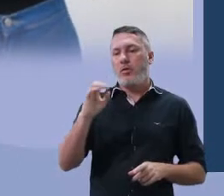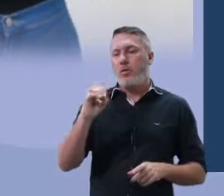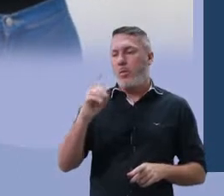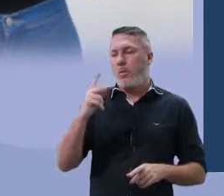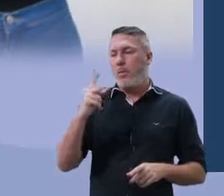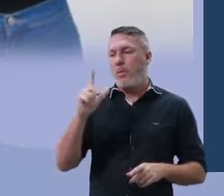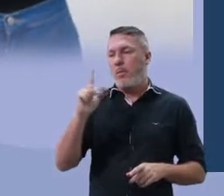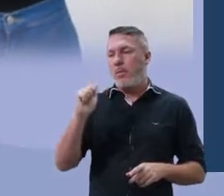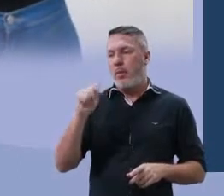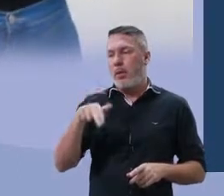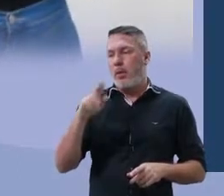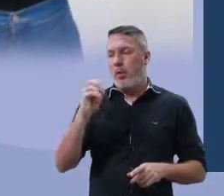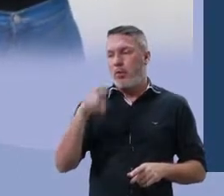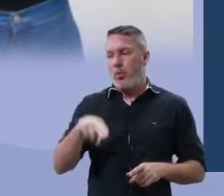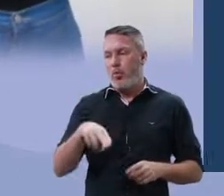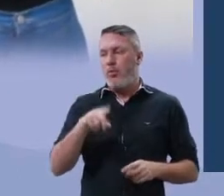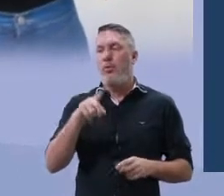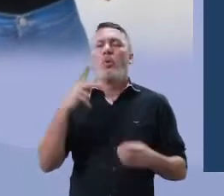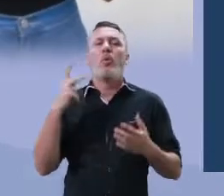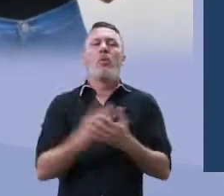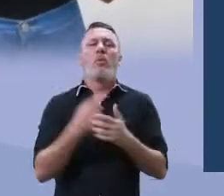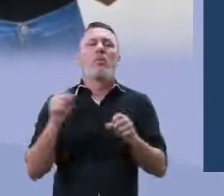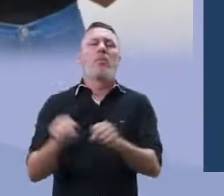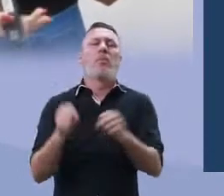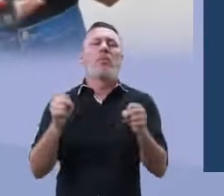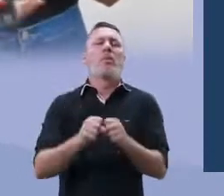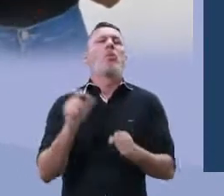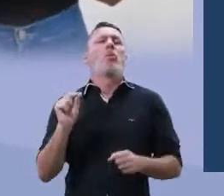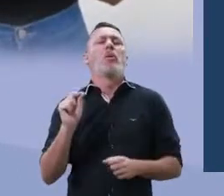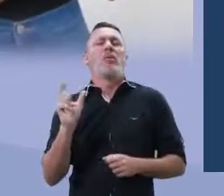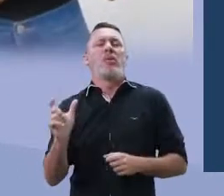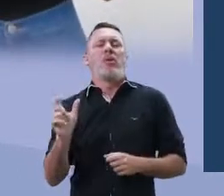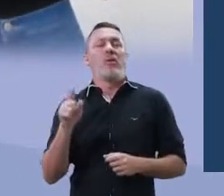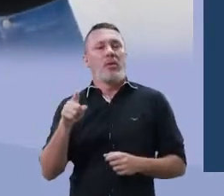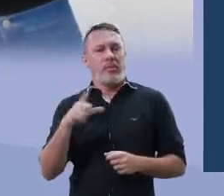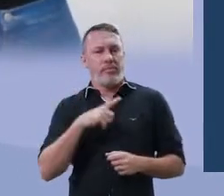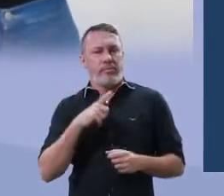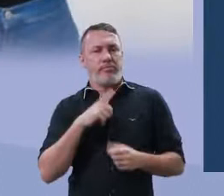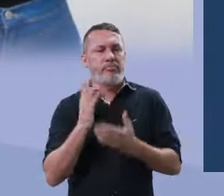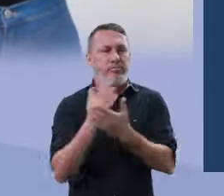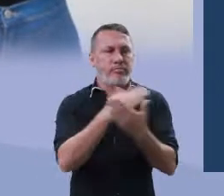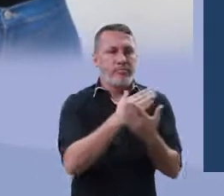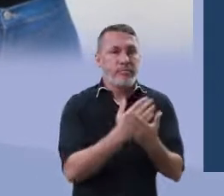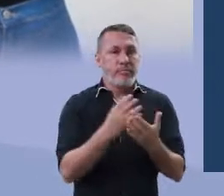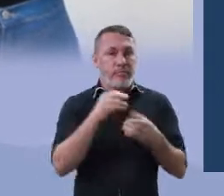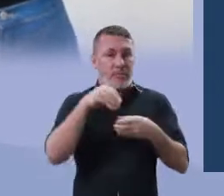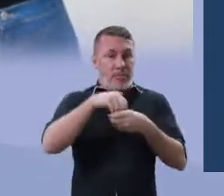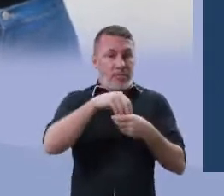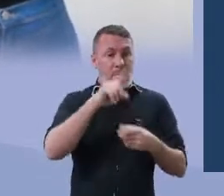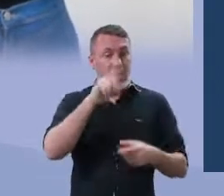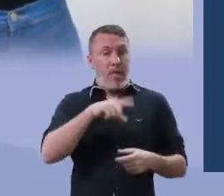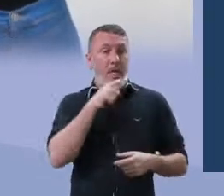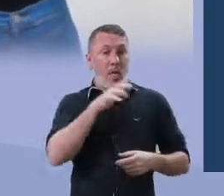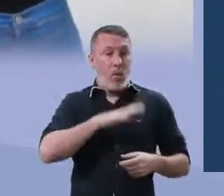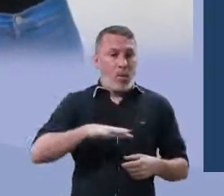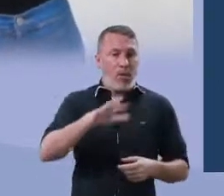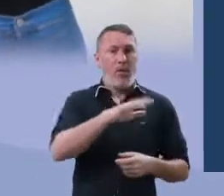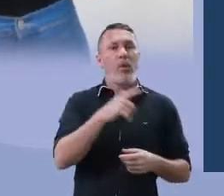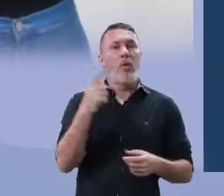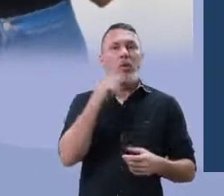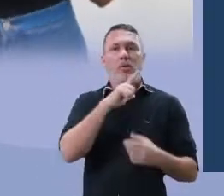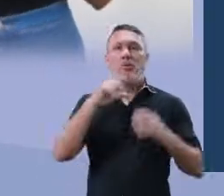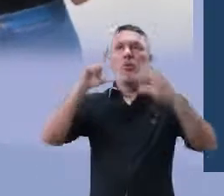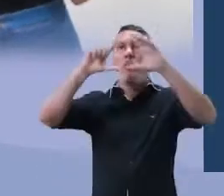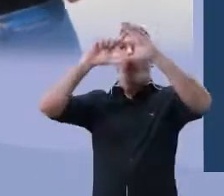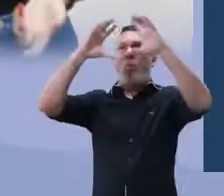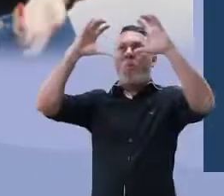eles liberam na atmosfera o que a gente chama de dimetilsulfeto. E essas partículas, elas vão se aderindo às moléculas da